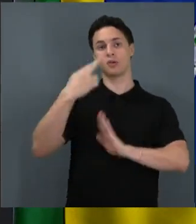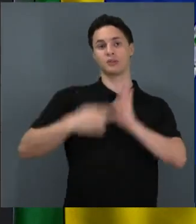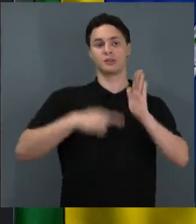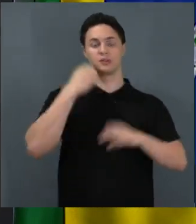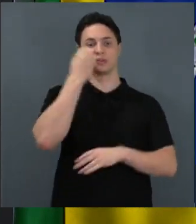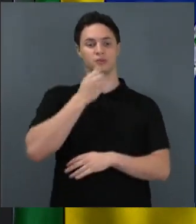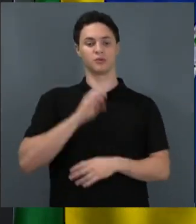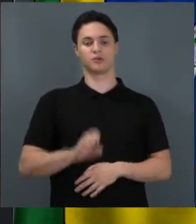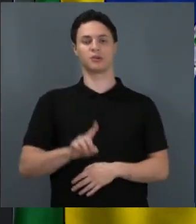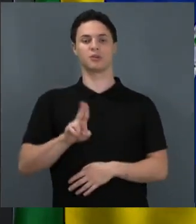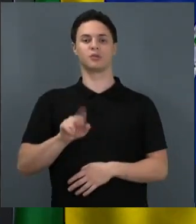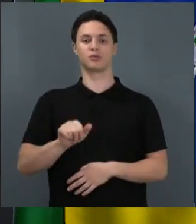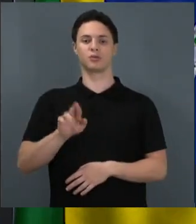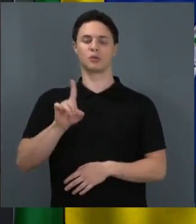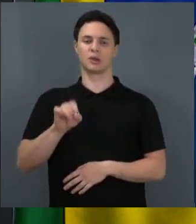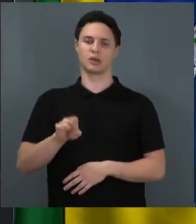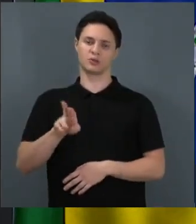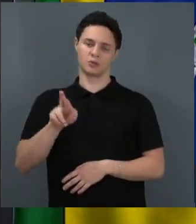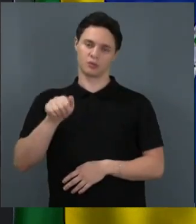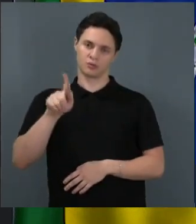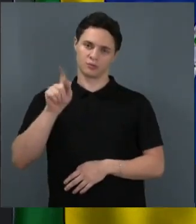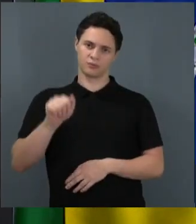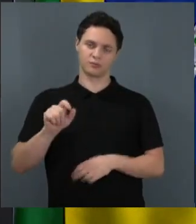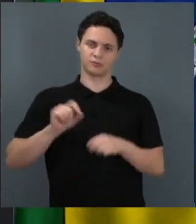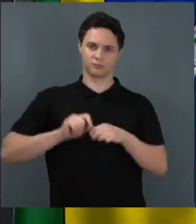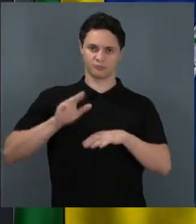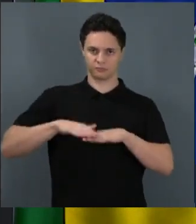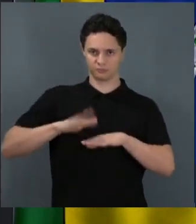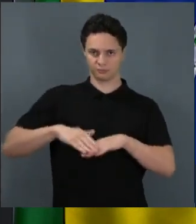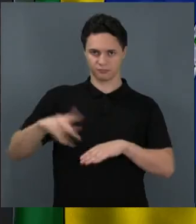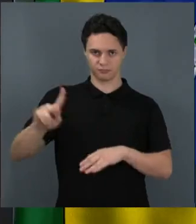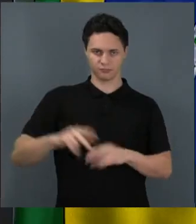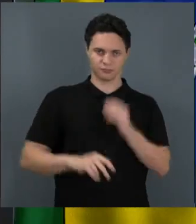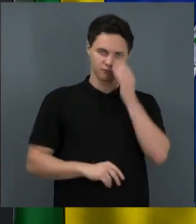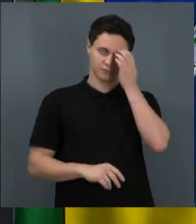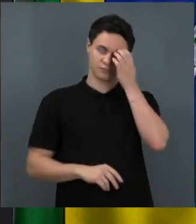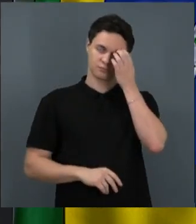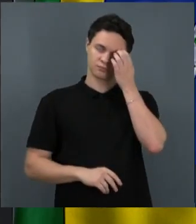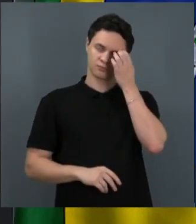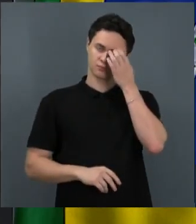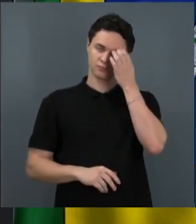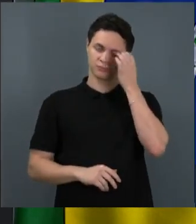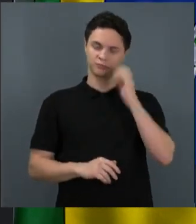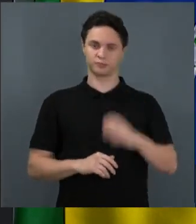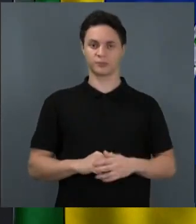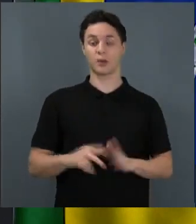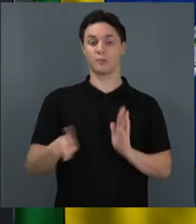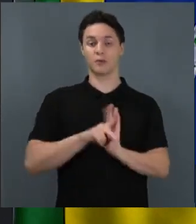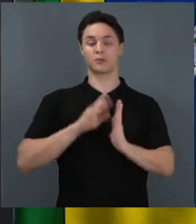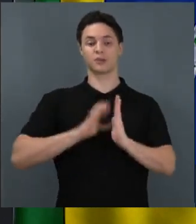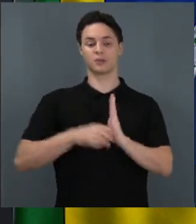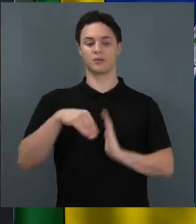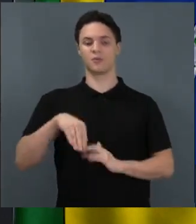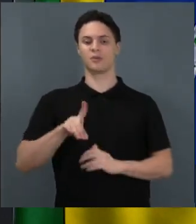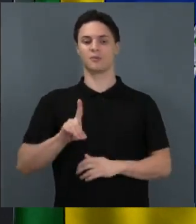do longo relatório feito pelo eminente senador Eduardo Braga, do MDB do